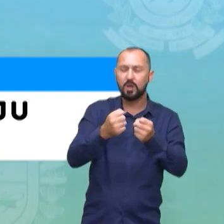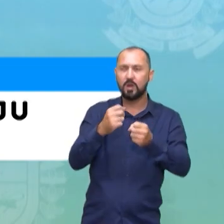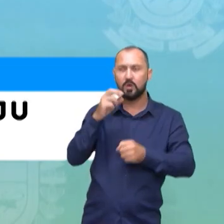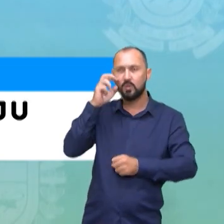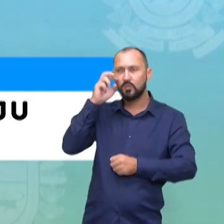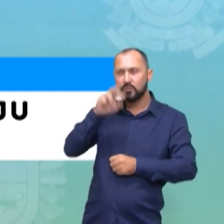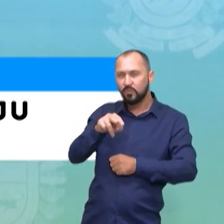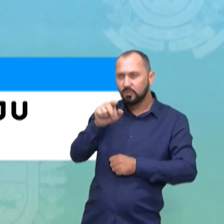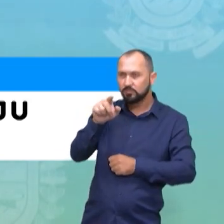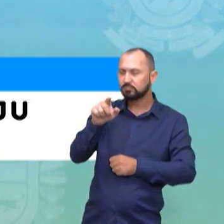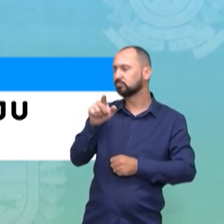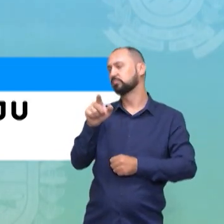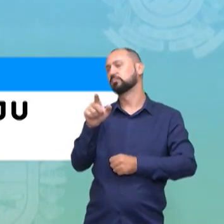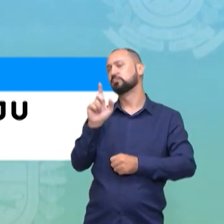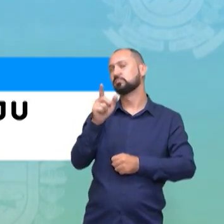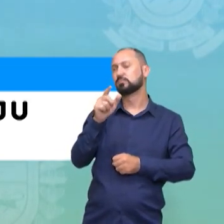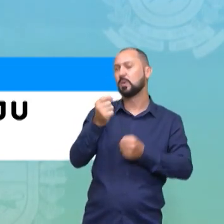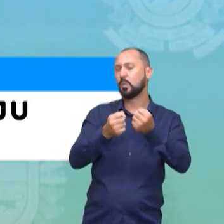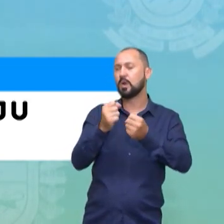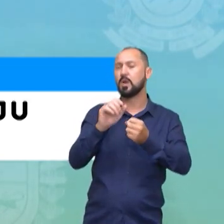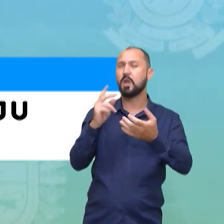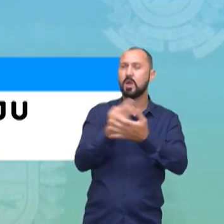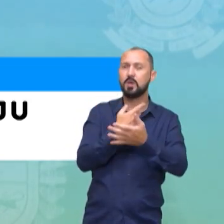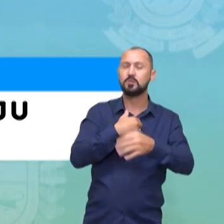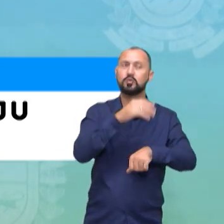que presenciamos o acontecimento e